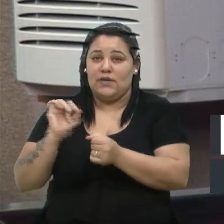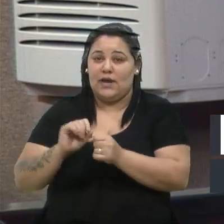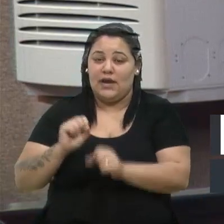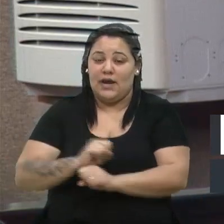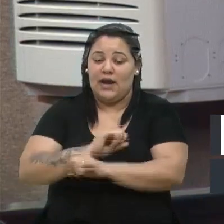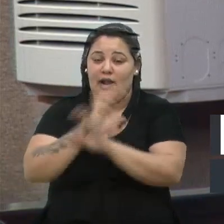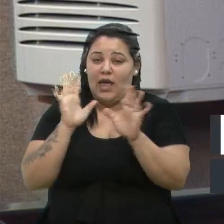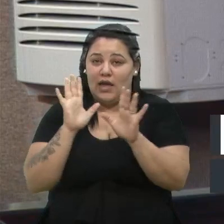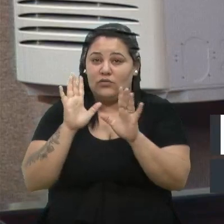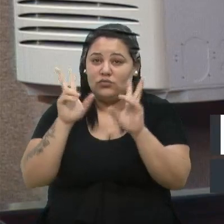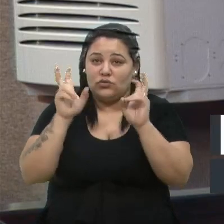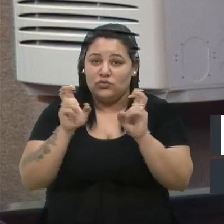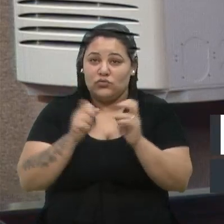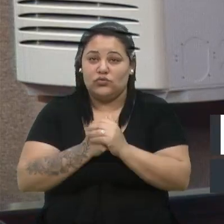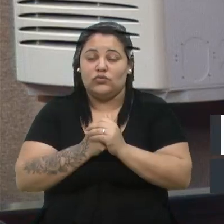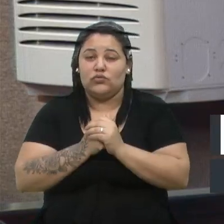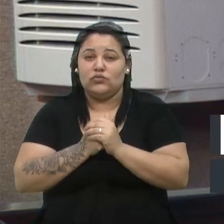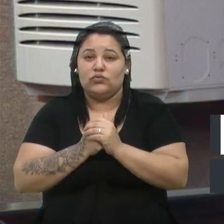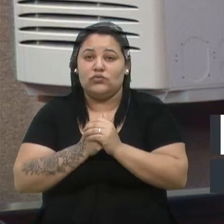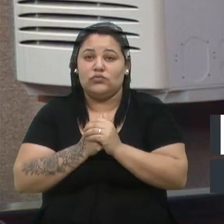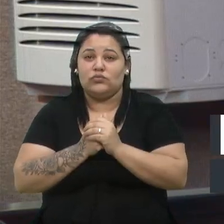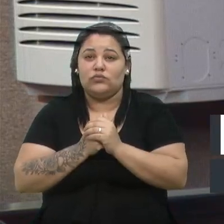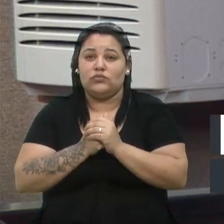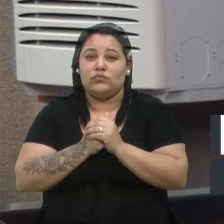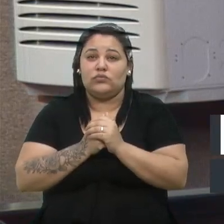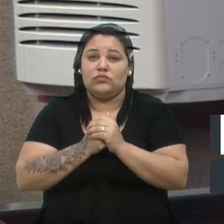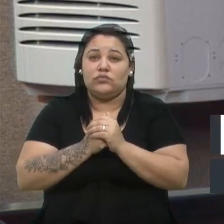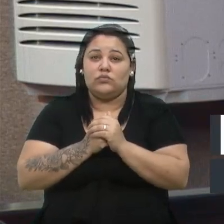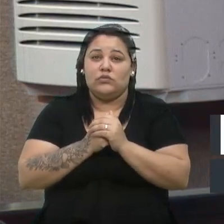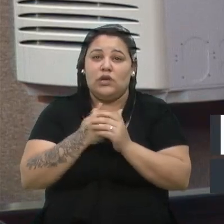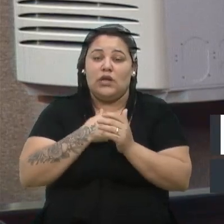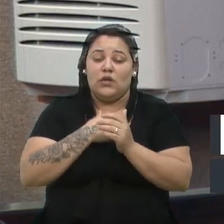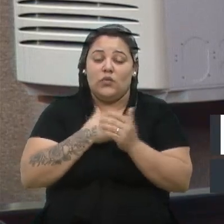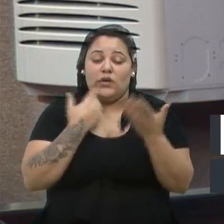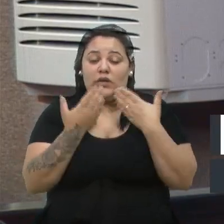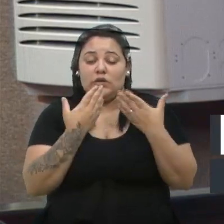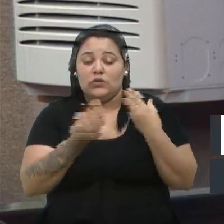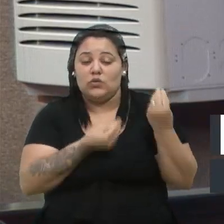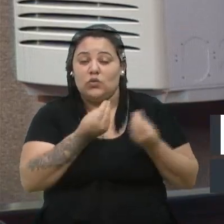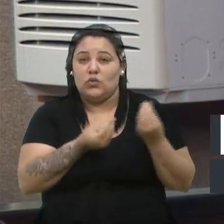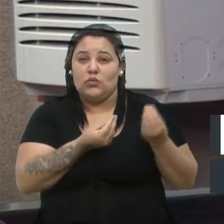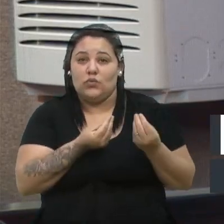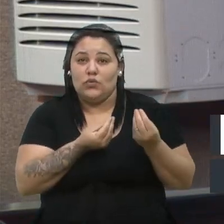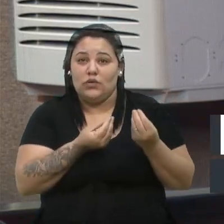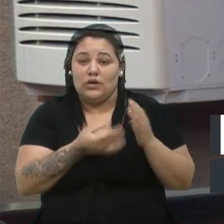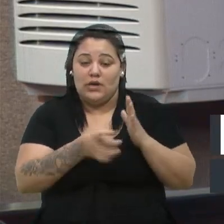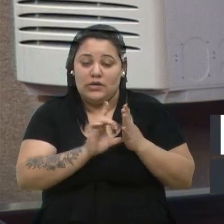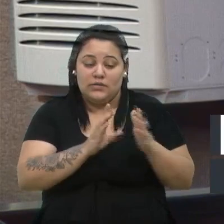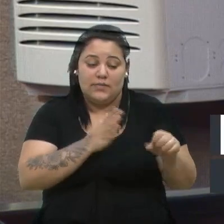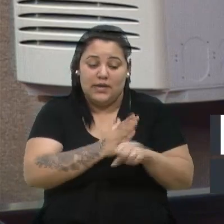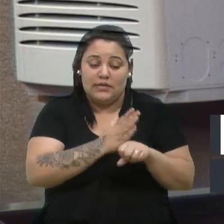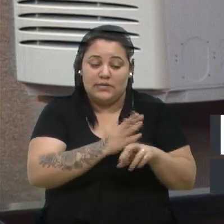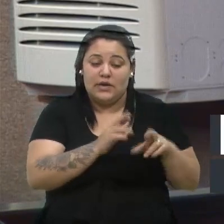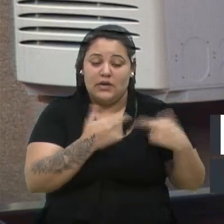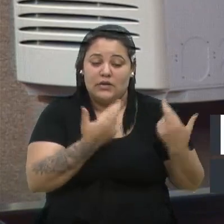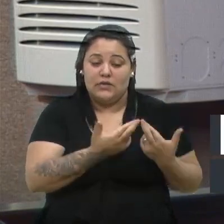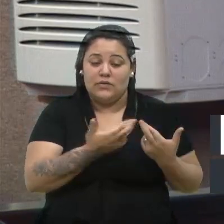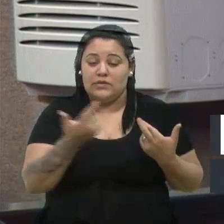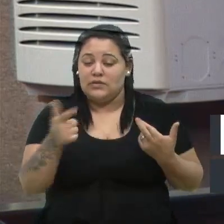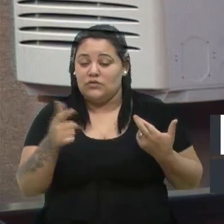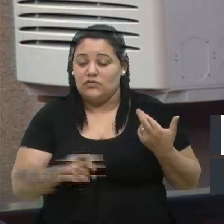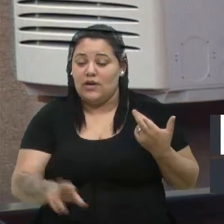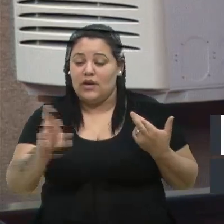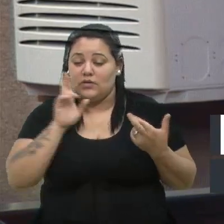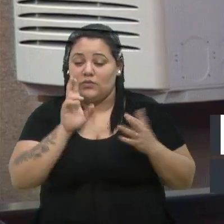sobre o tema. Então, eu qualificaria como assim, antes participo da reunião e, se não tiver nenhuma resposta